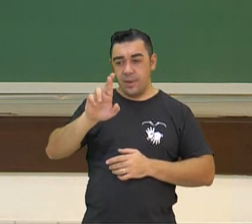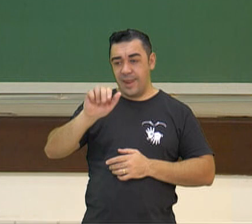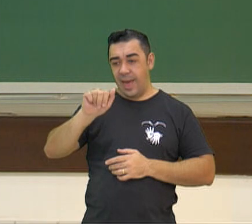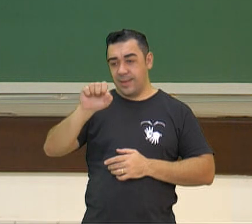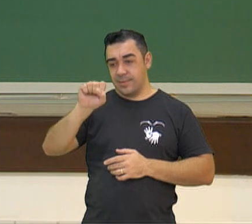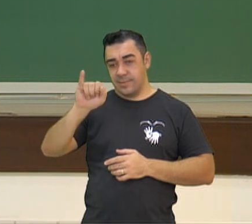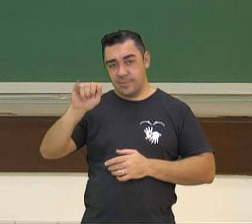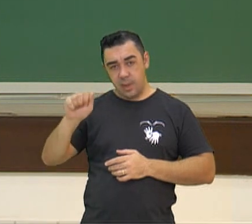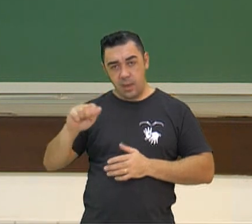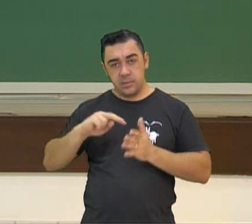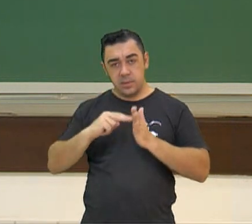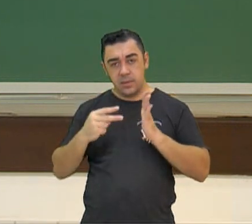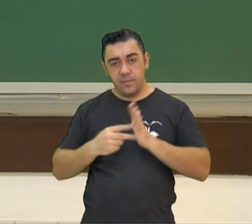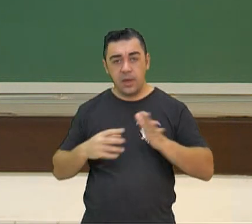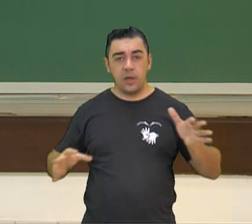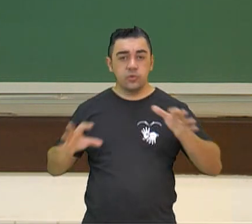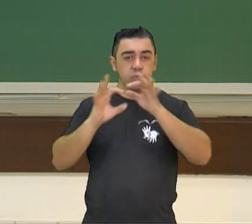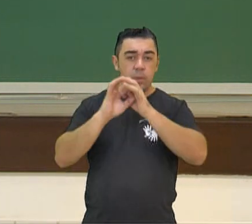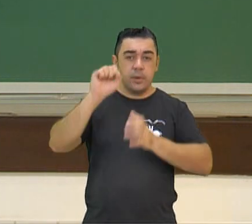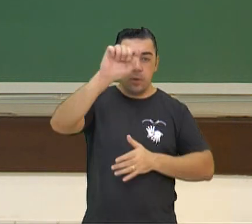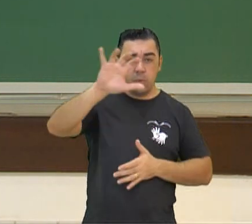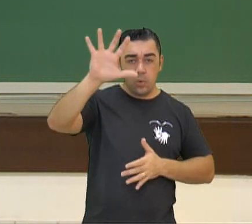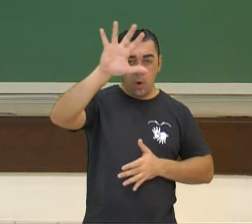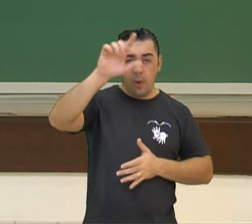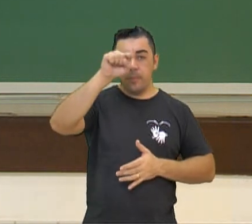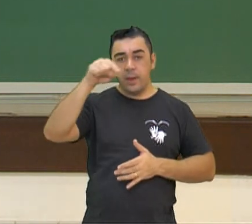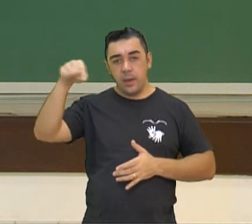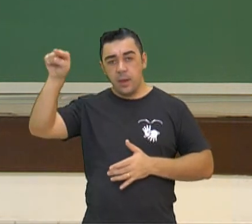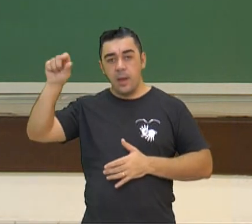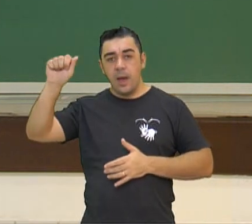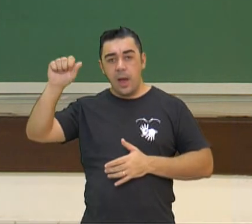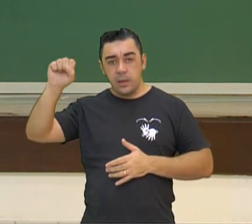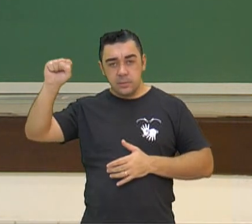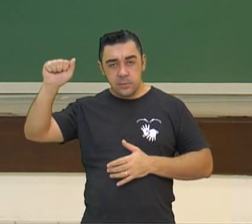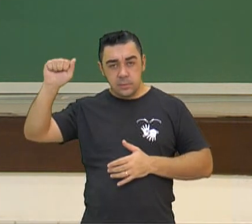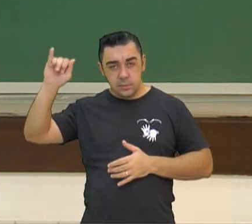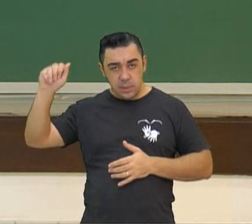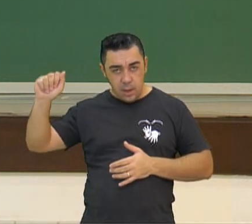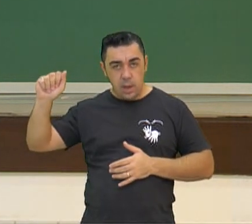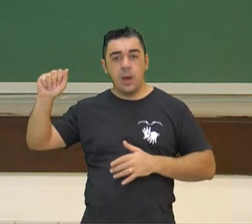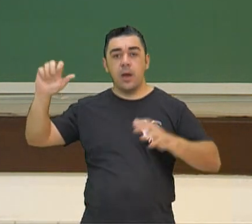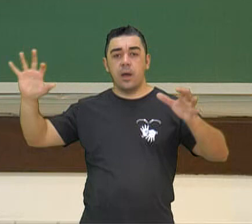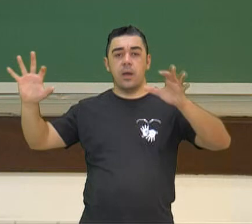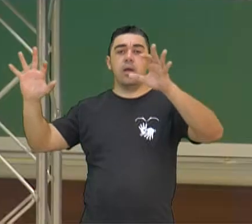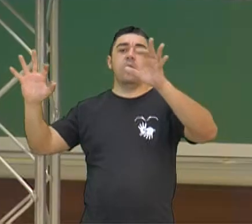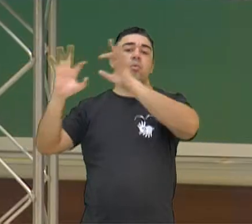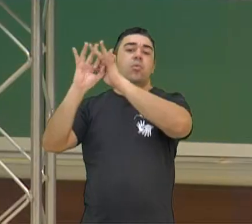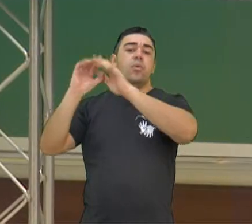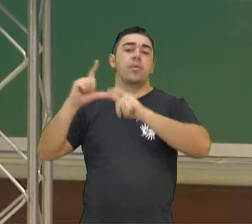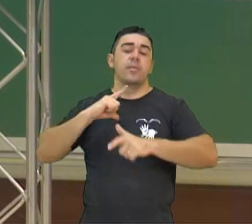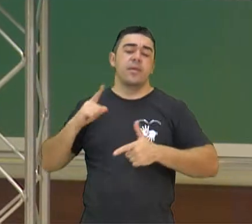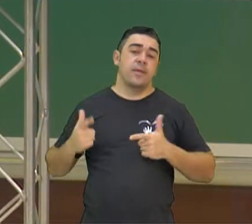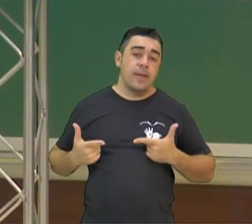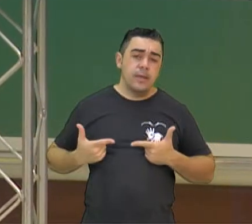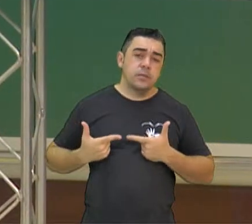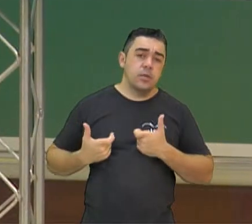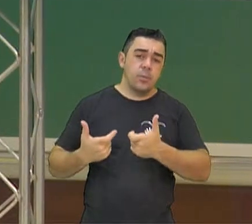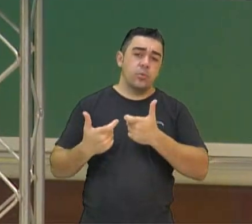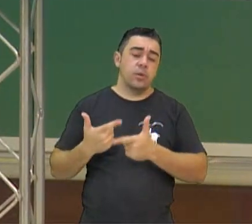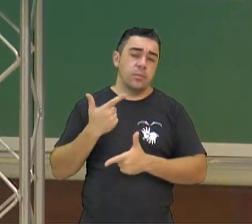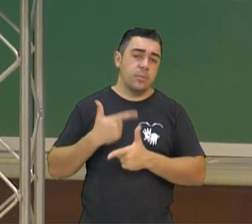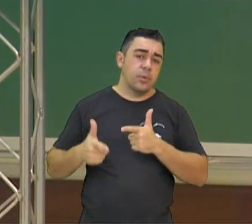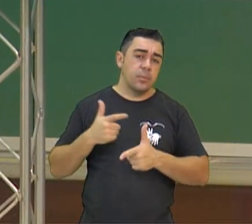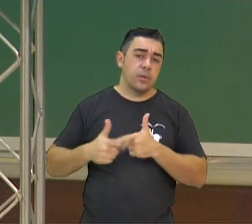vista físico, é a soma dos 2 continentes, a Ásia e a Europa. Ele vai dizer que tem disputas e desentendimentos